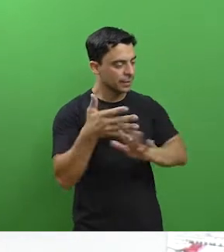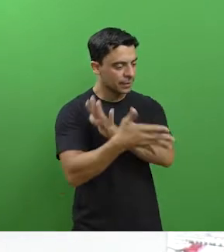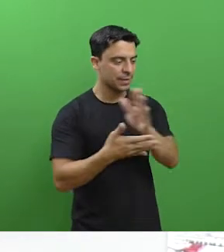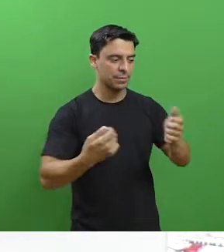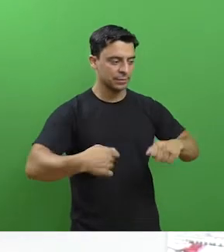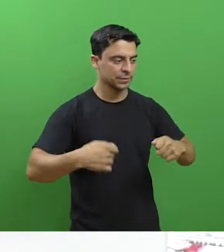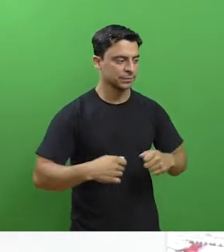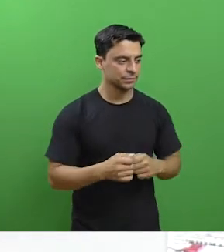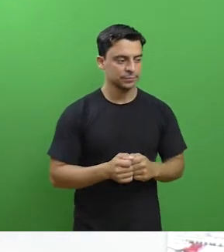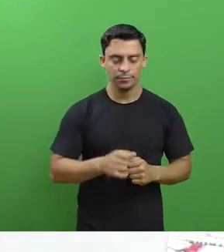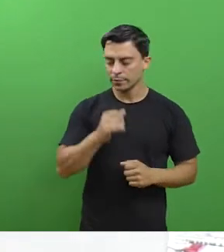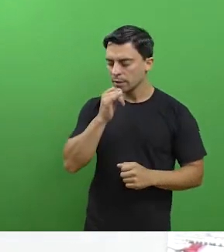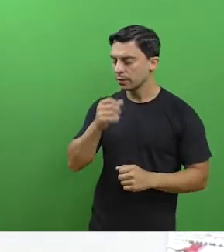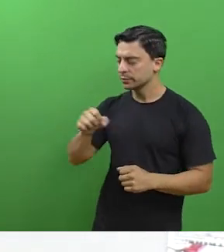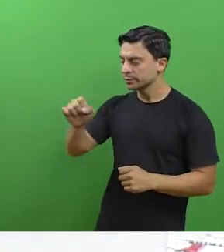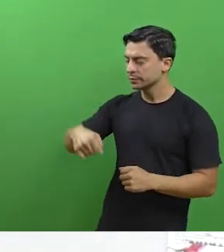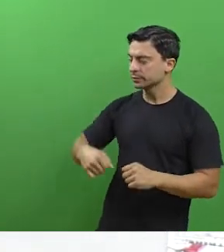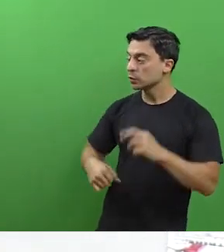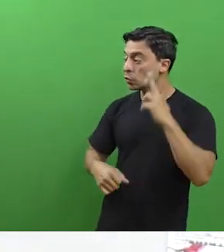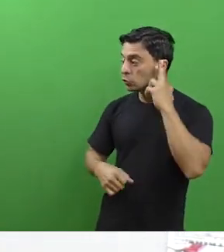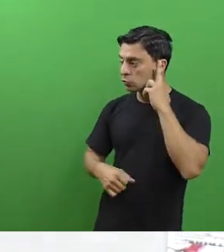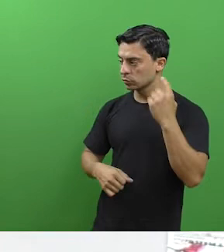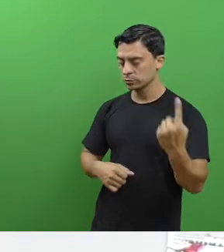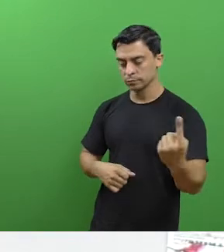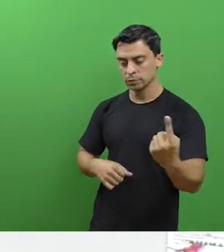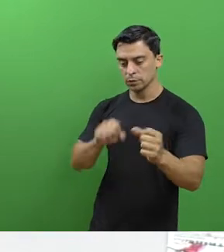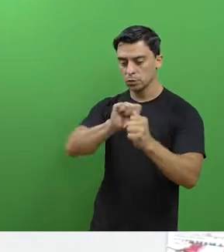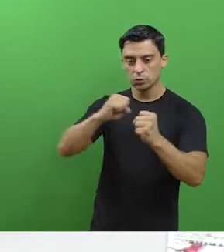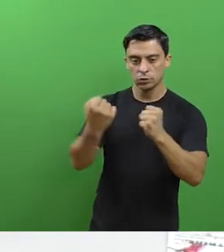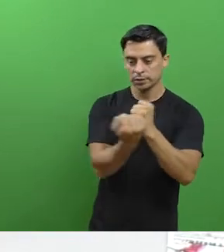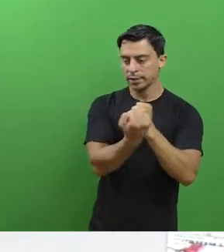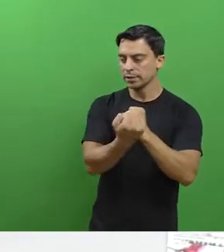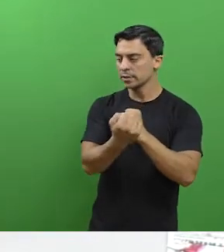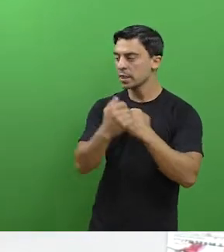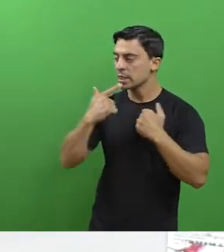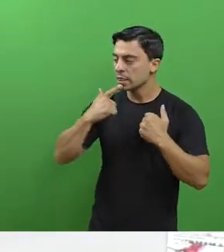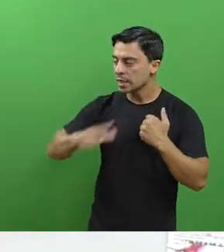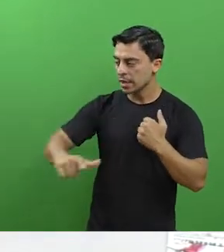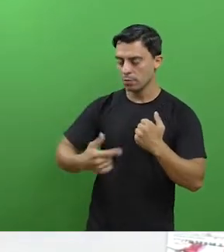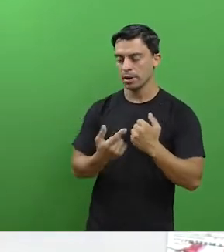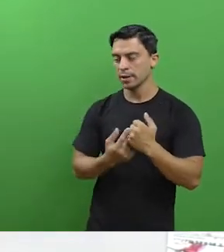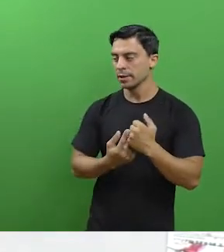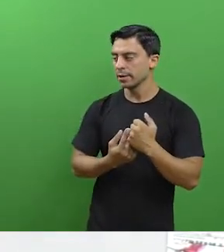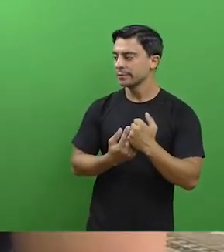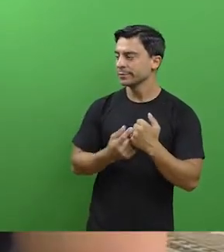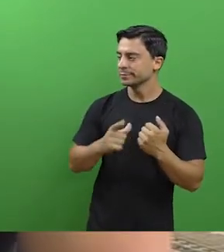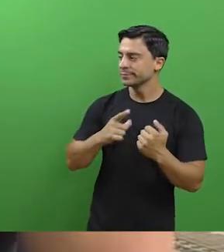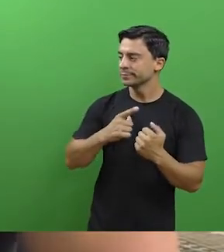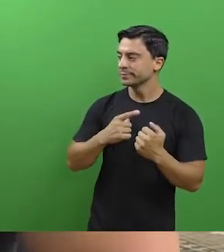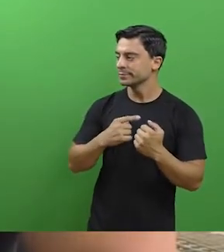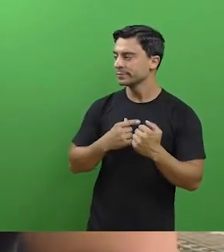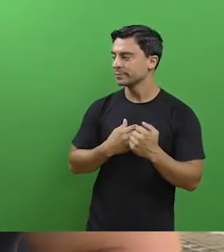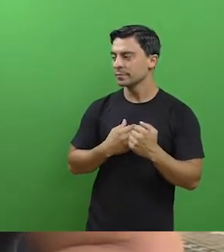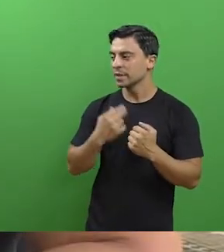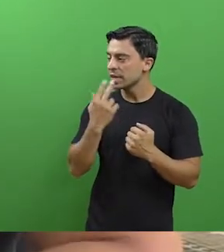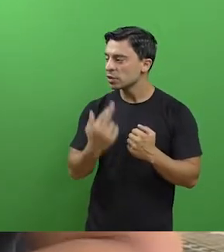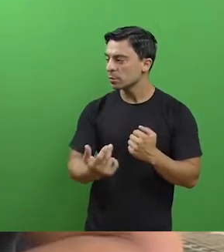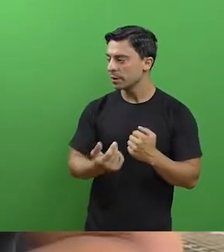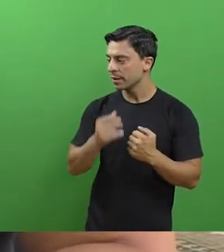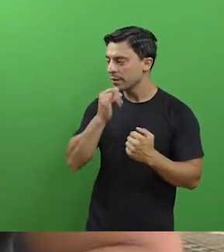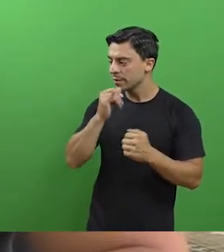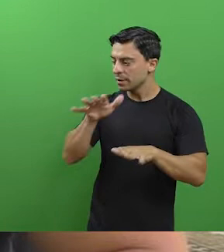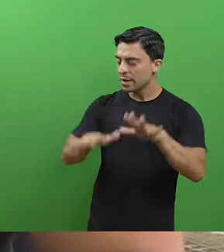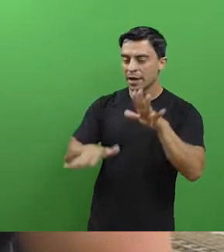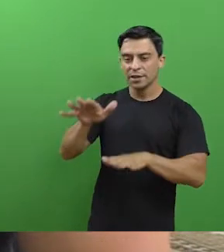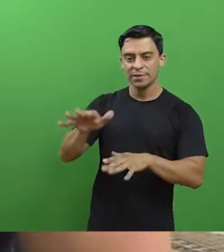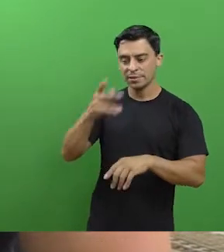está dentro da sociedade, ele tem uma cultura, tem uma língua, né, um idioma, e ele meio que as pessoas